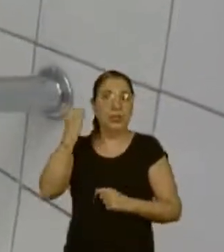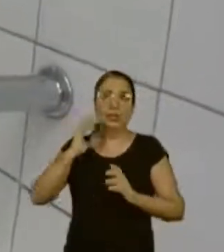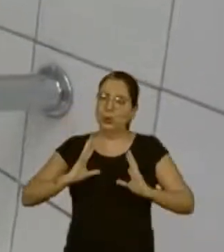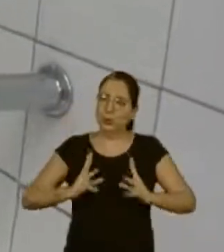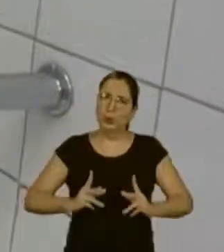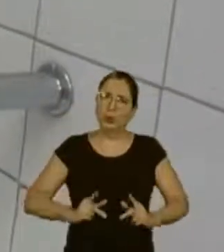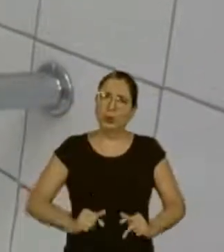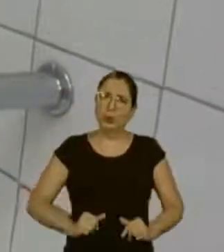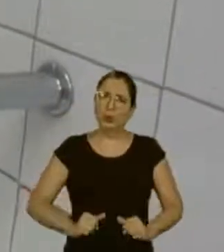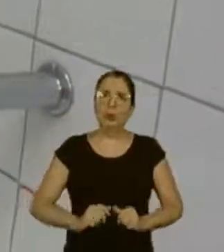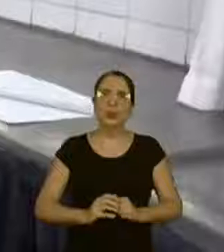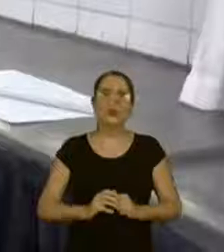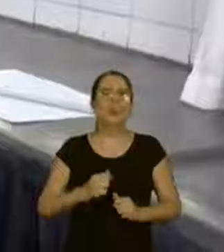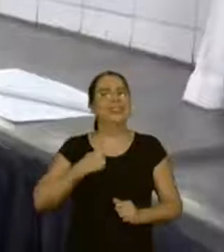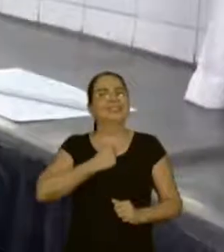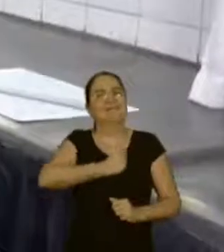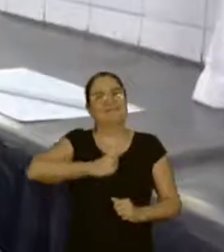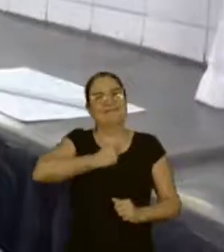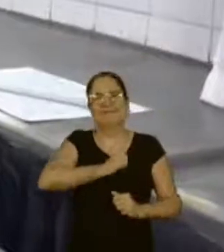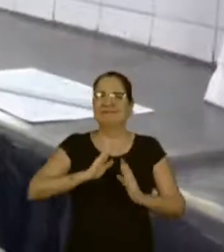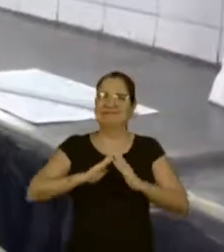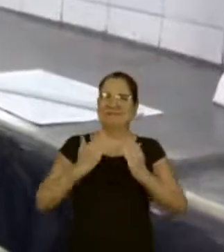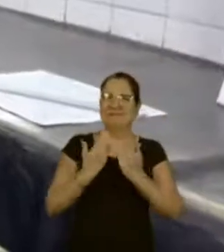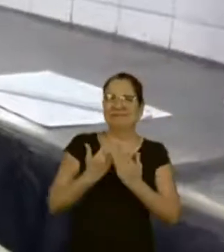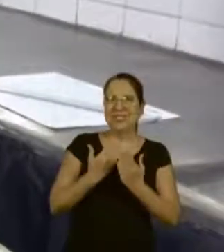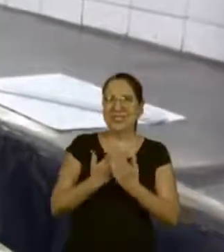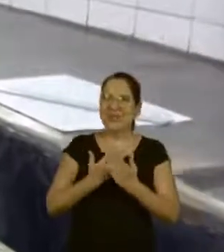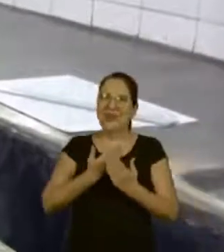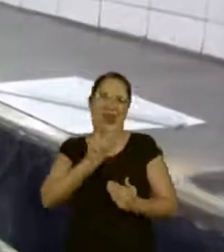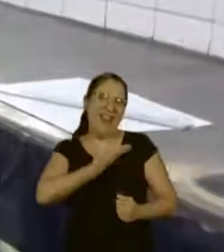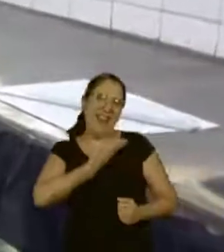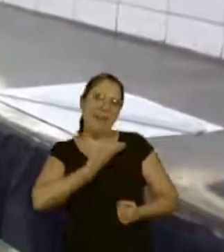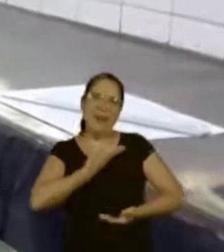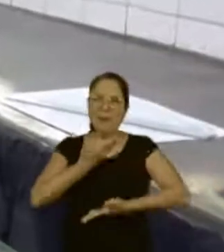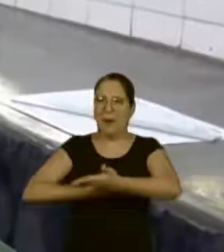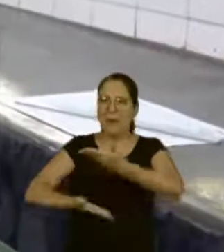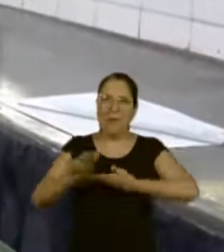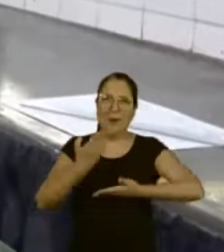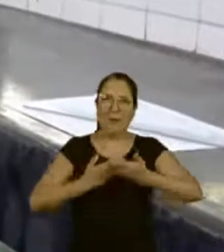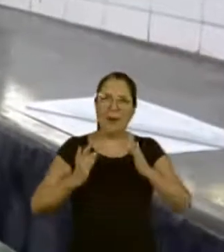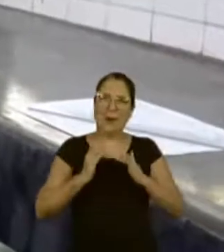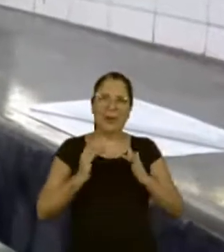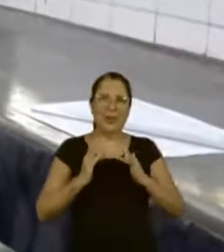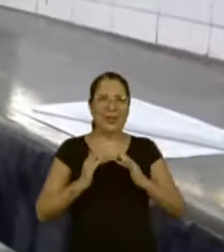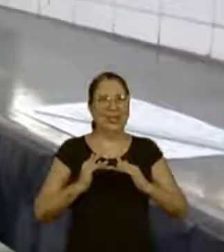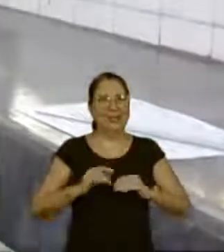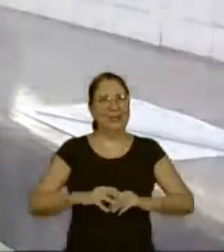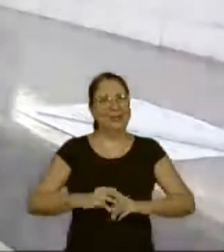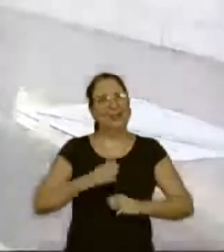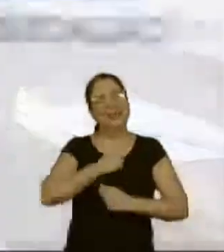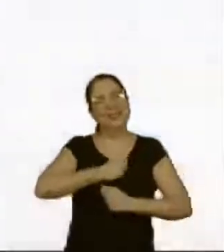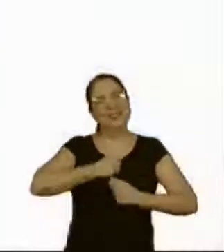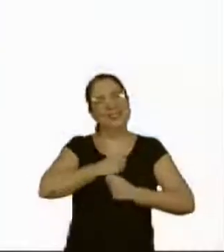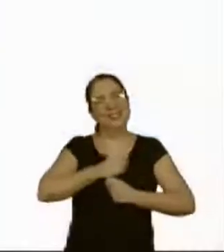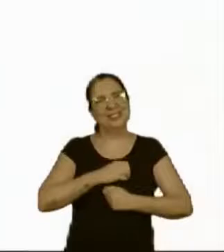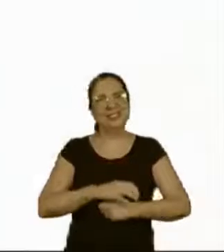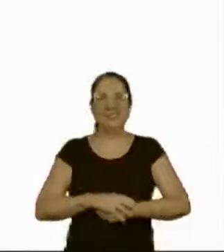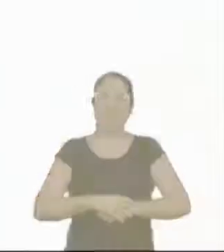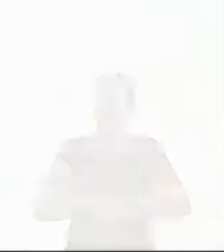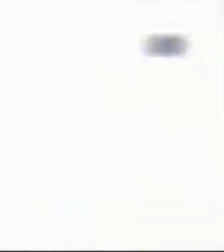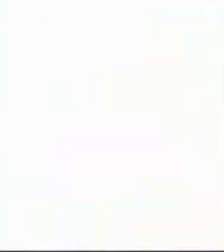cuidados necessários. Tava com bastante saudade dos amigos e de ver a escola também.